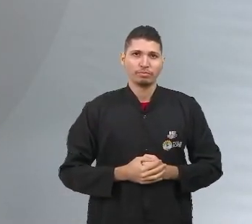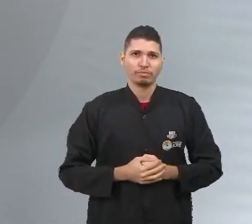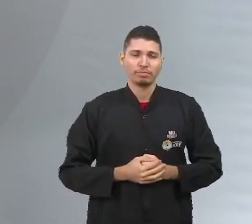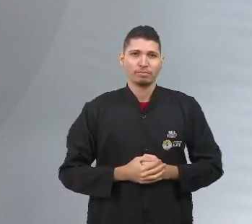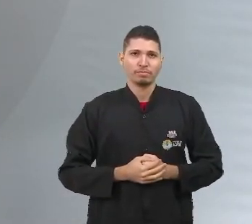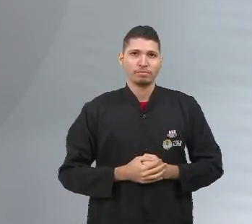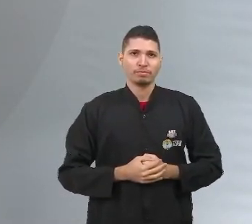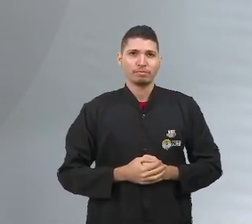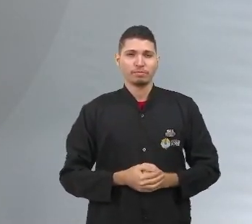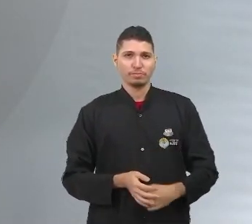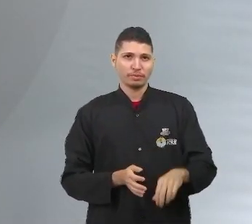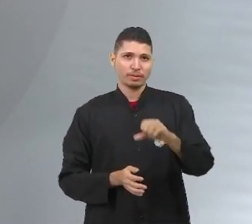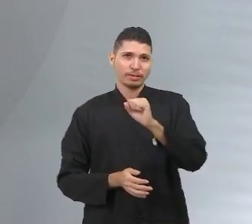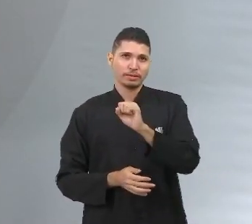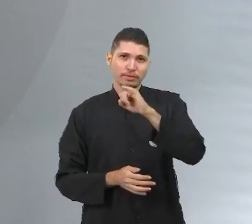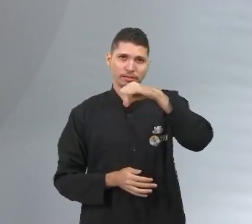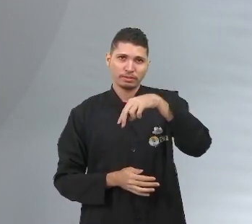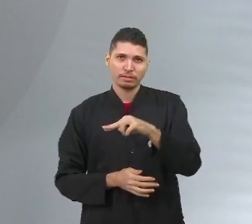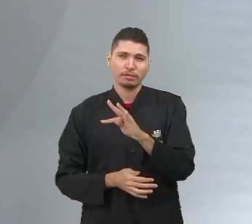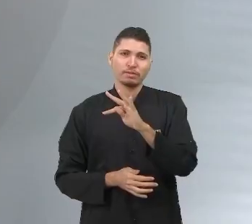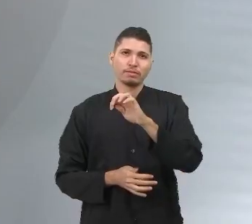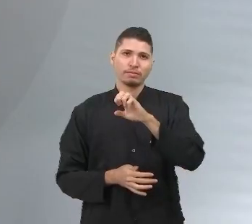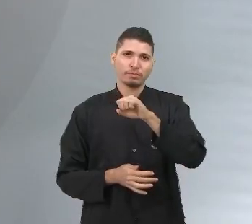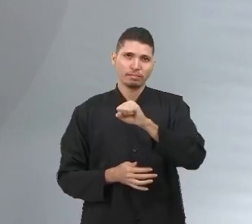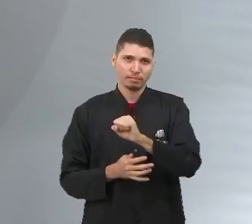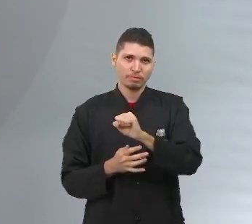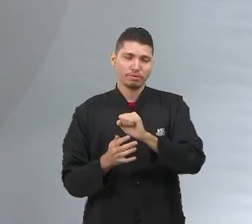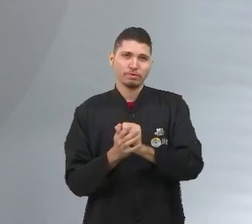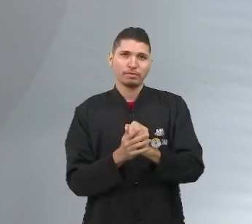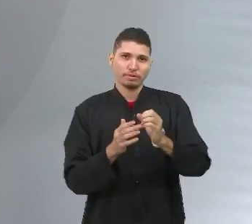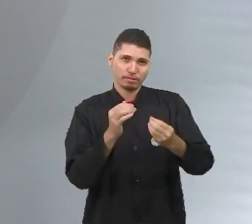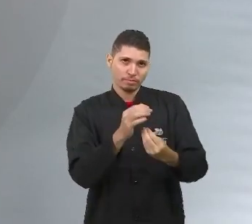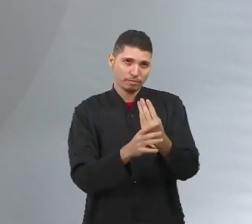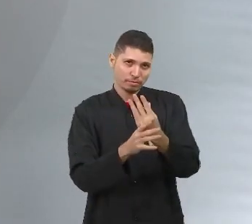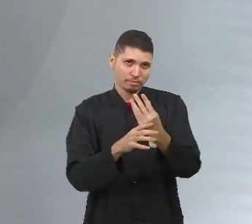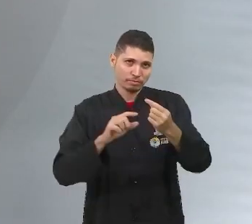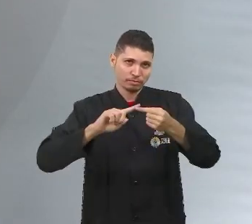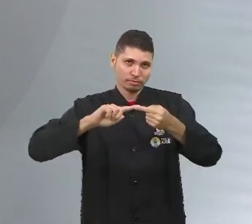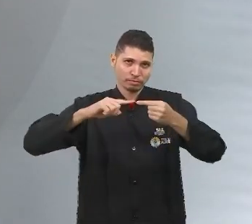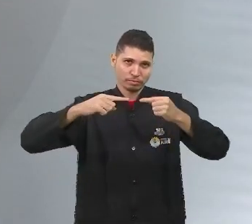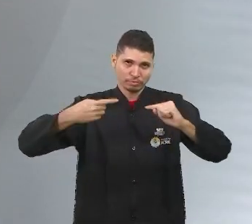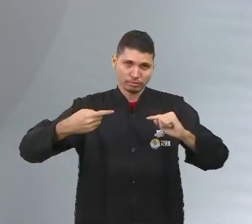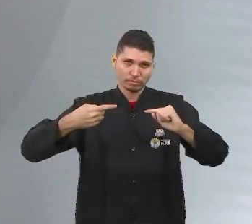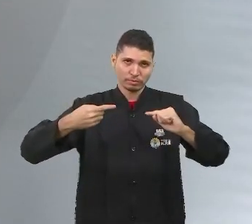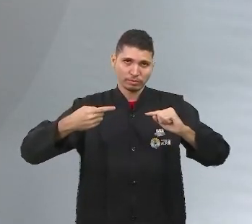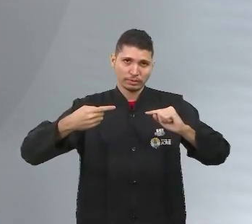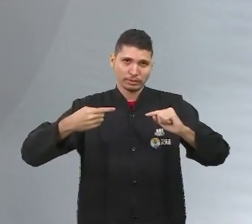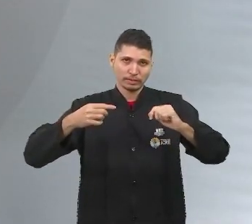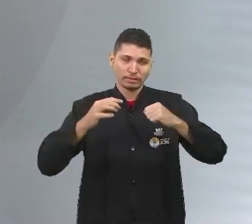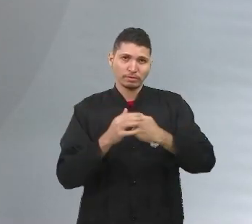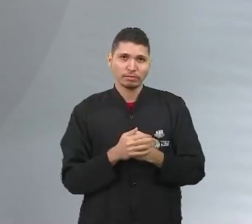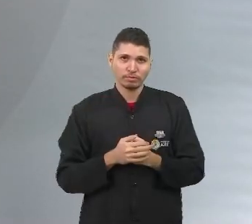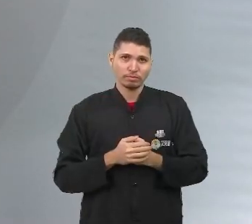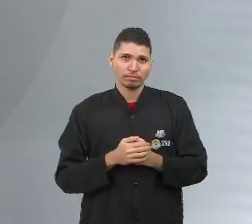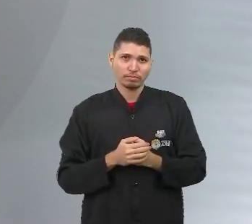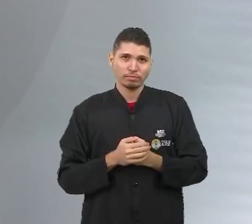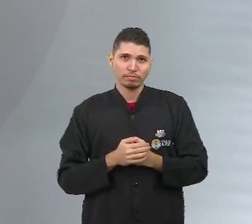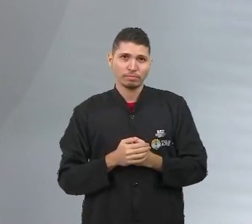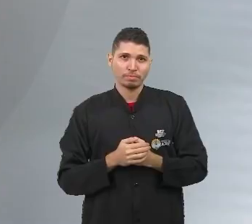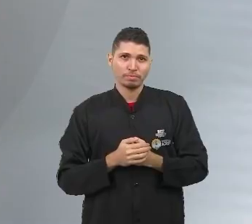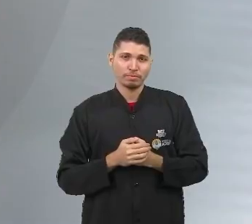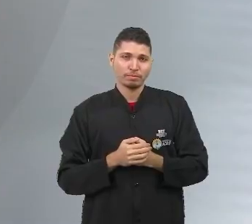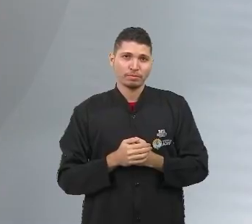mensageiro. RNA mensageiro é aquele que leva na íntegra a informação genética ao local